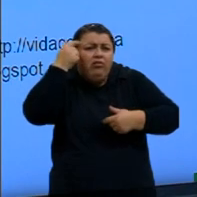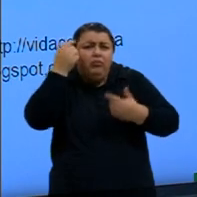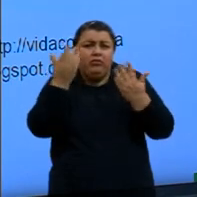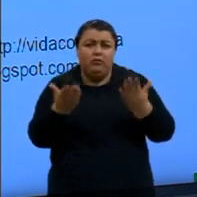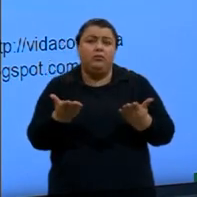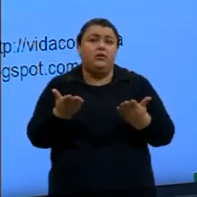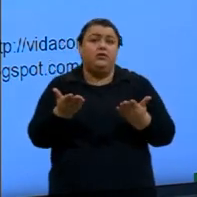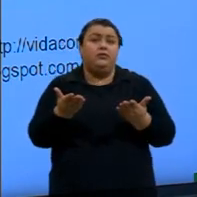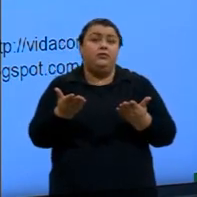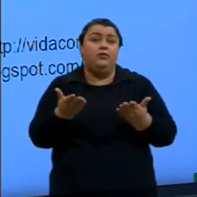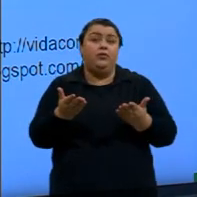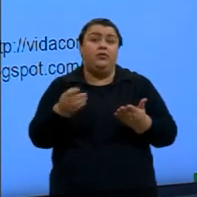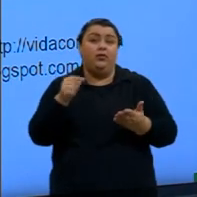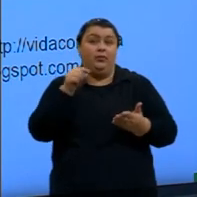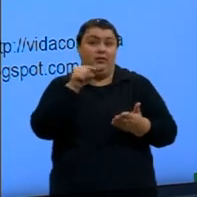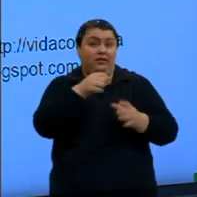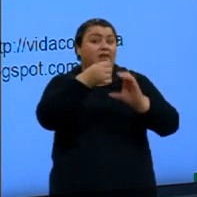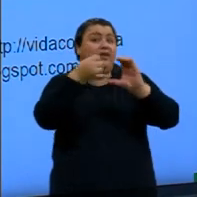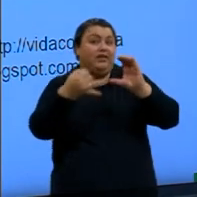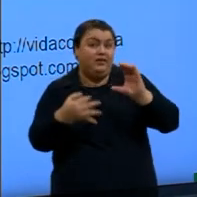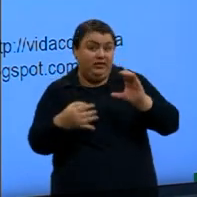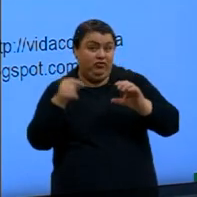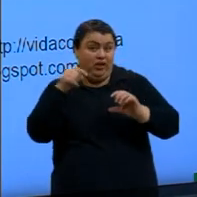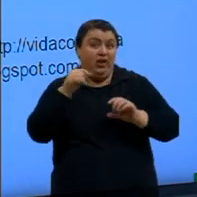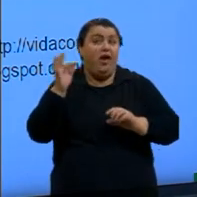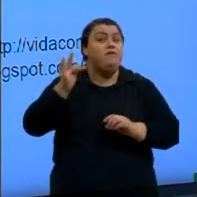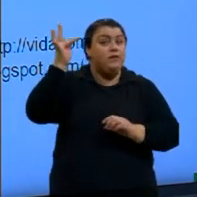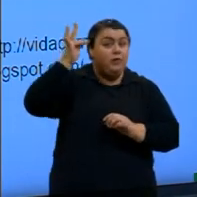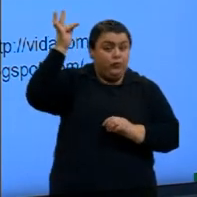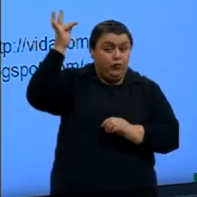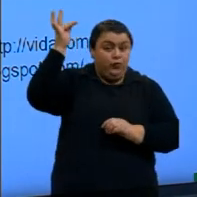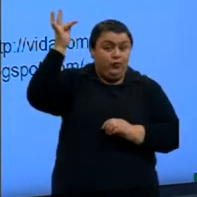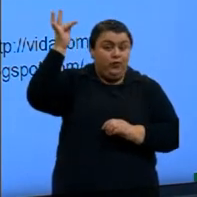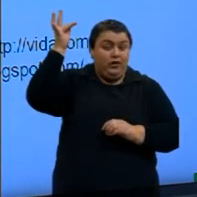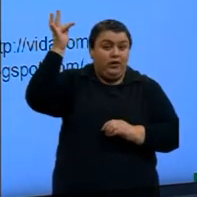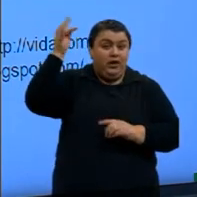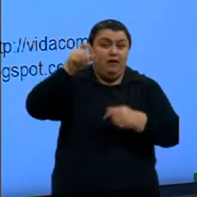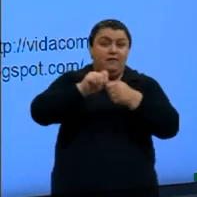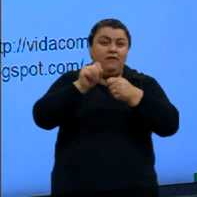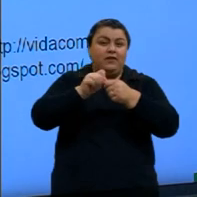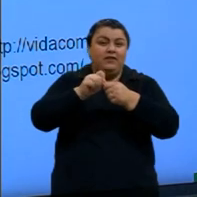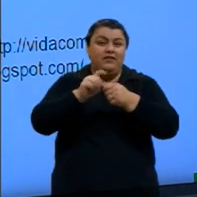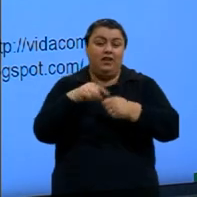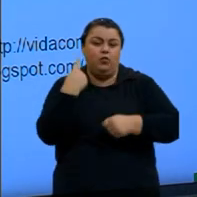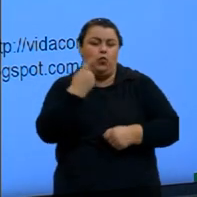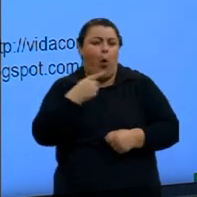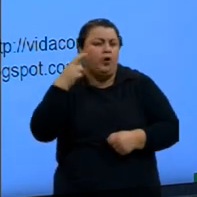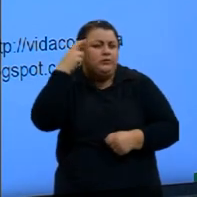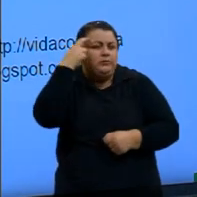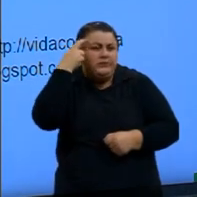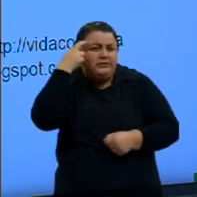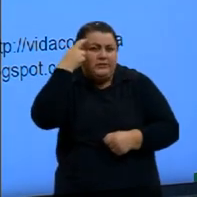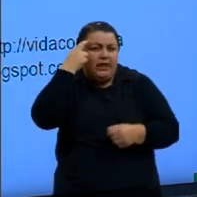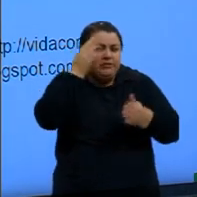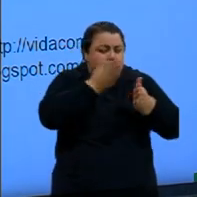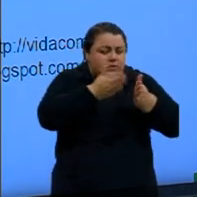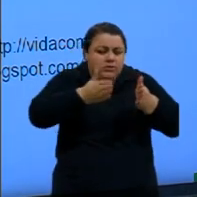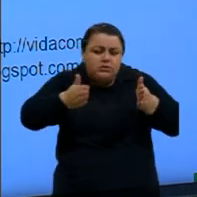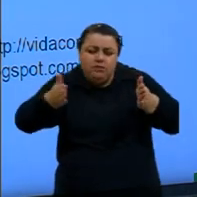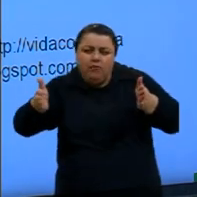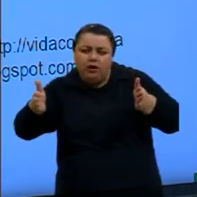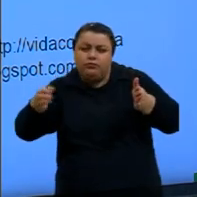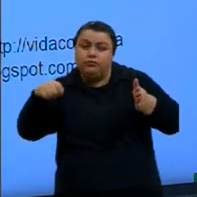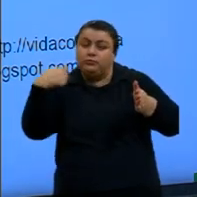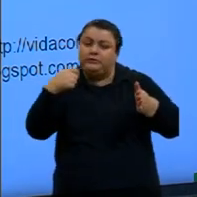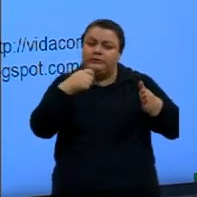Então é isso que nesse aspecto que a filosofia vai vai fazer umas pensavam de forma sistemática é